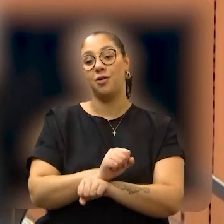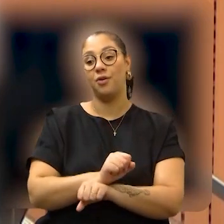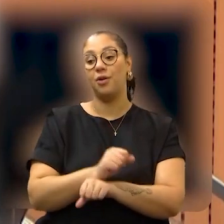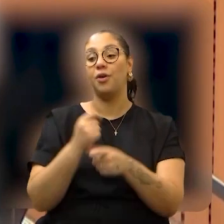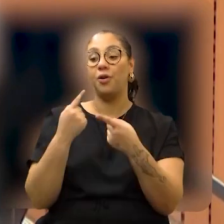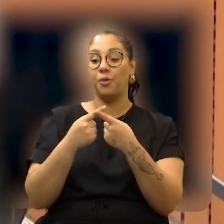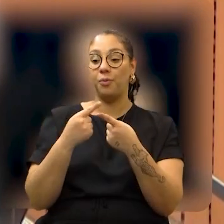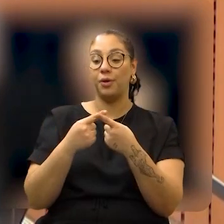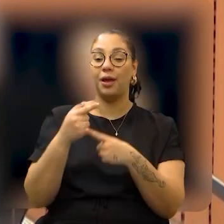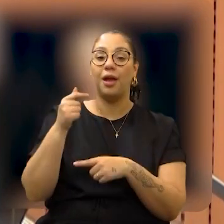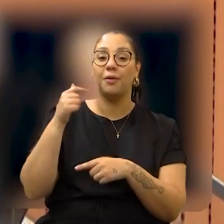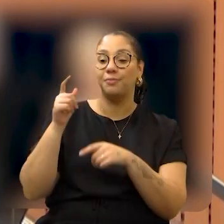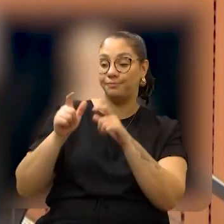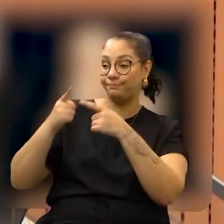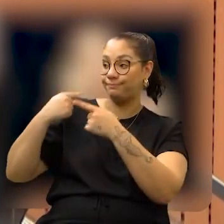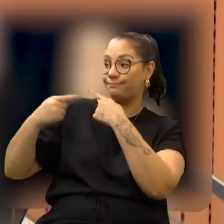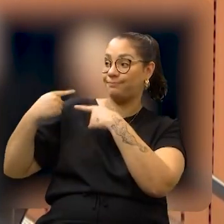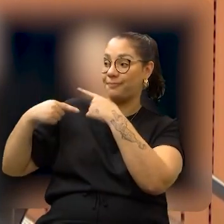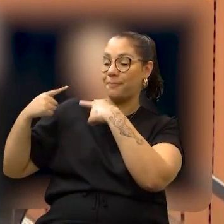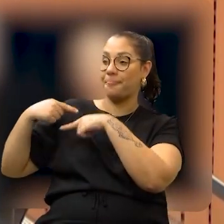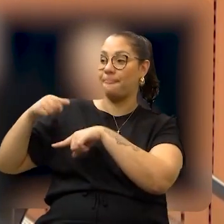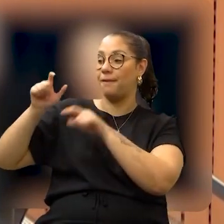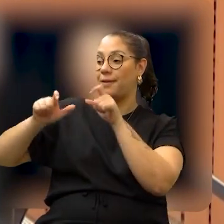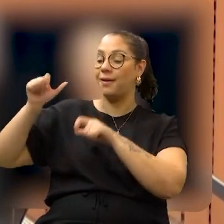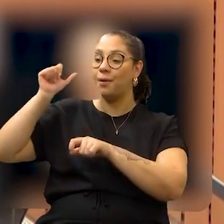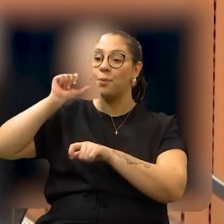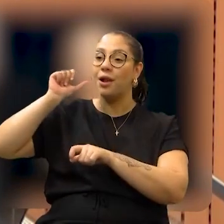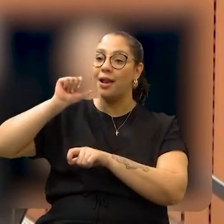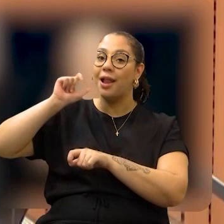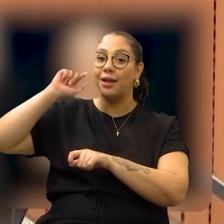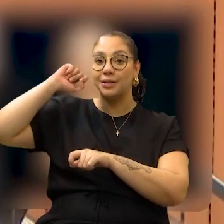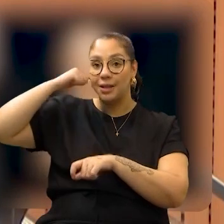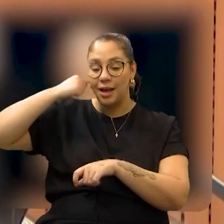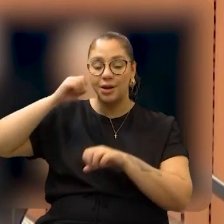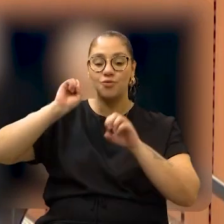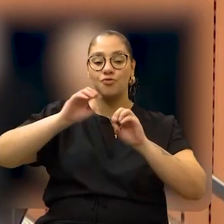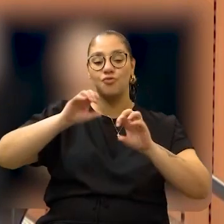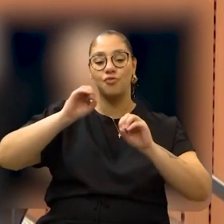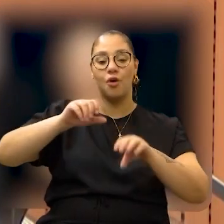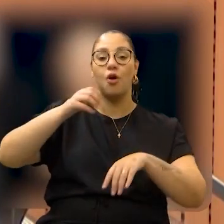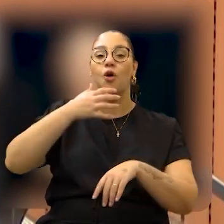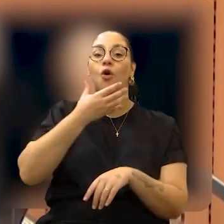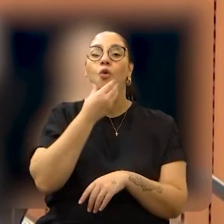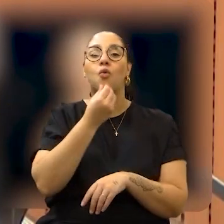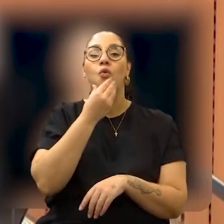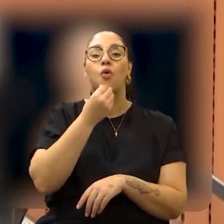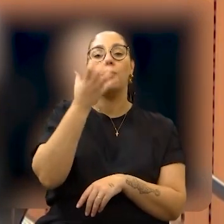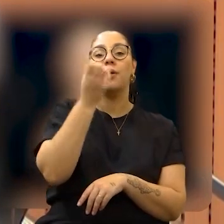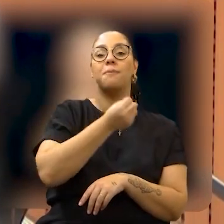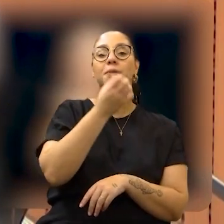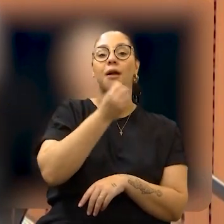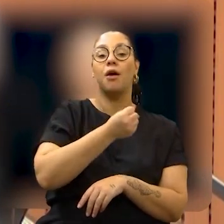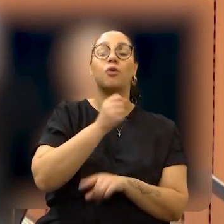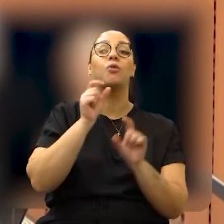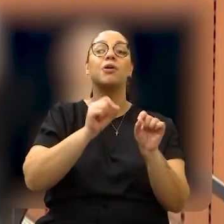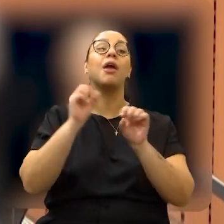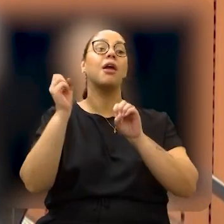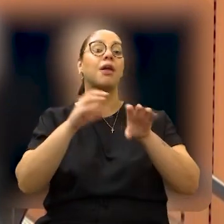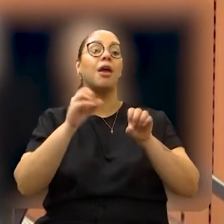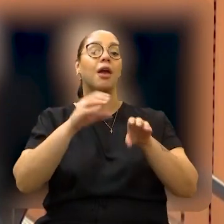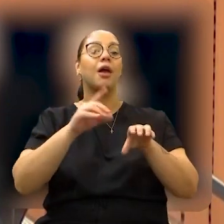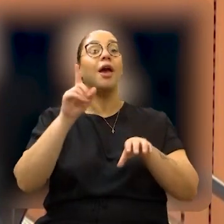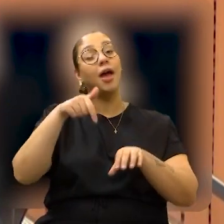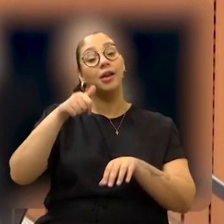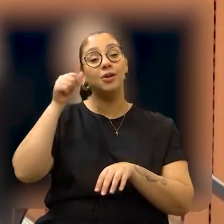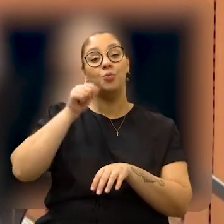mulheres, os ancestrais das mulheres negras, cuidaram e educaram os homens brancos, né? Os barões, foram educados